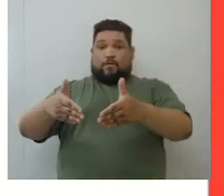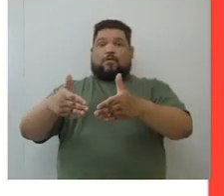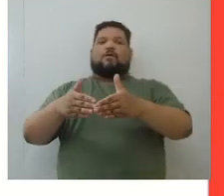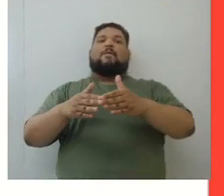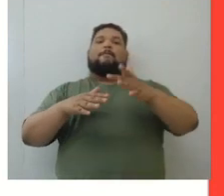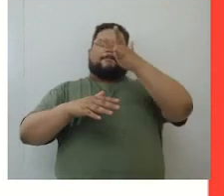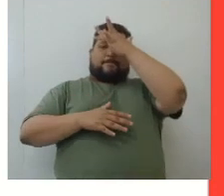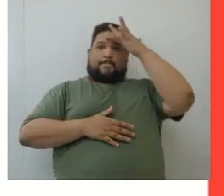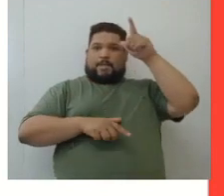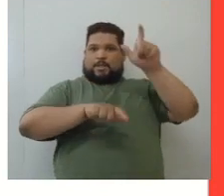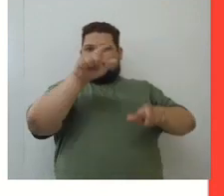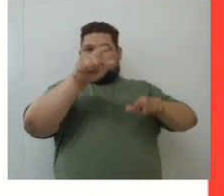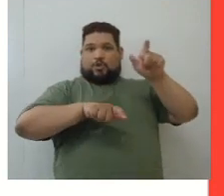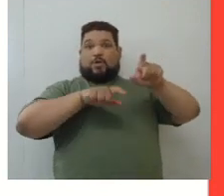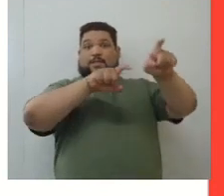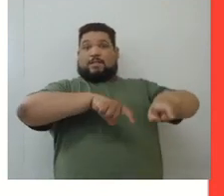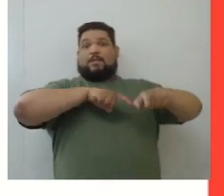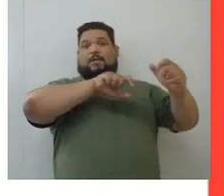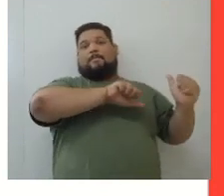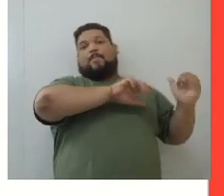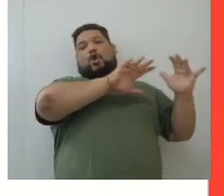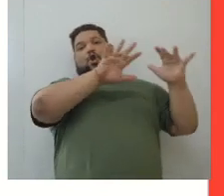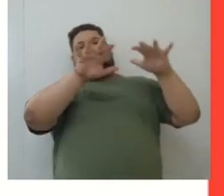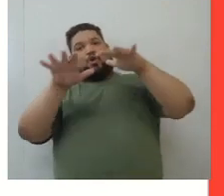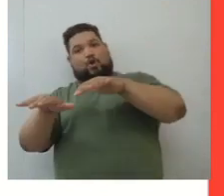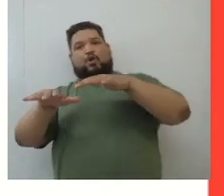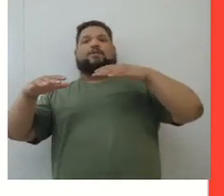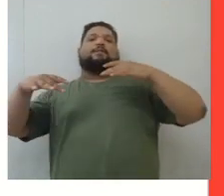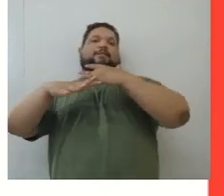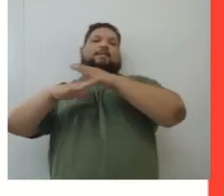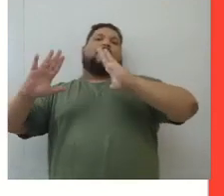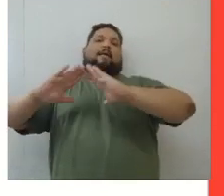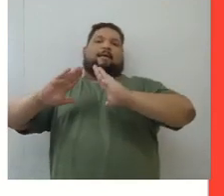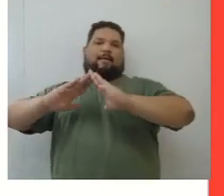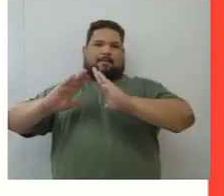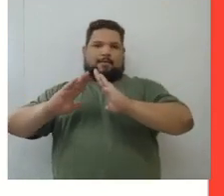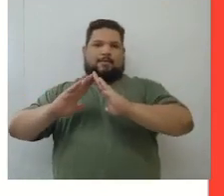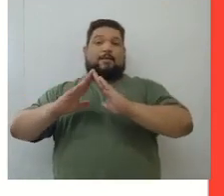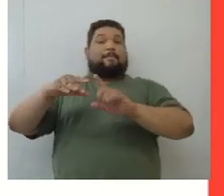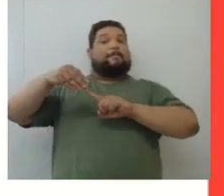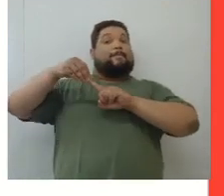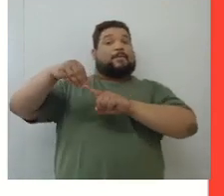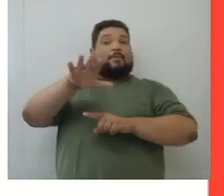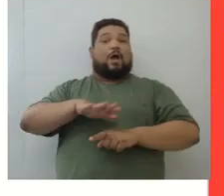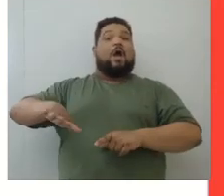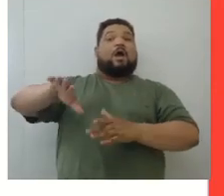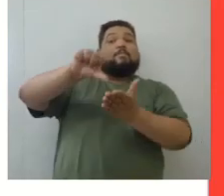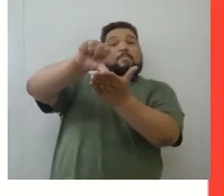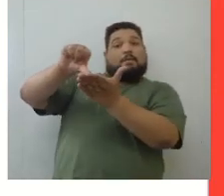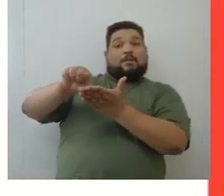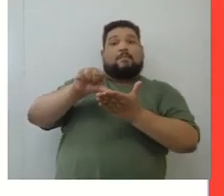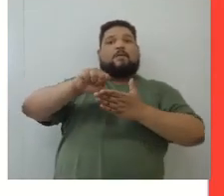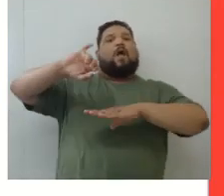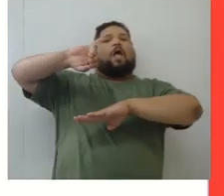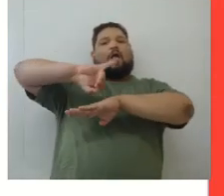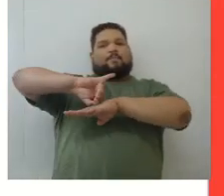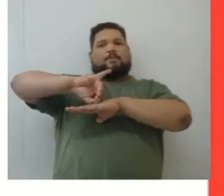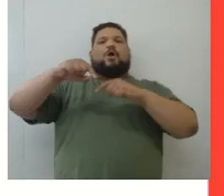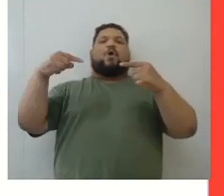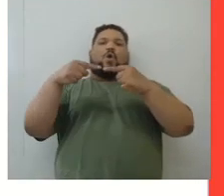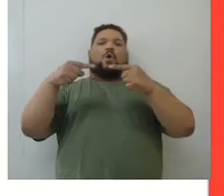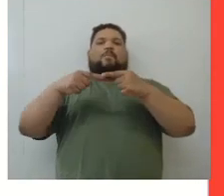de pessoas do meio rural para o meio urbano, principalmente para as cidades. E aí, por se tratar de um processo,